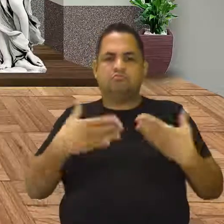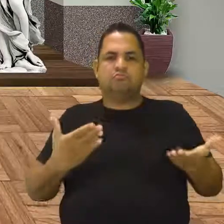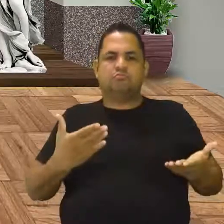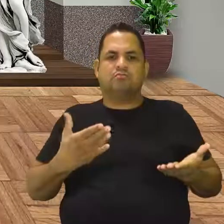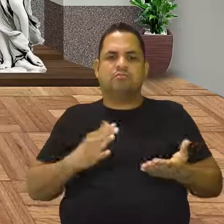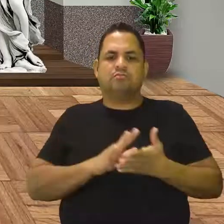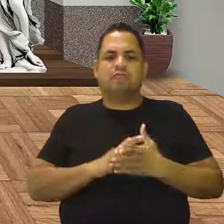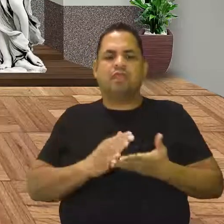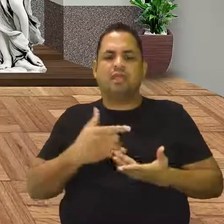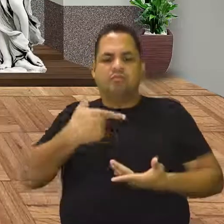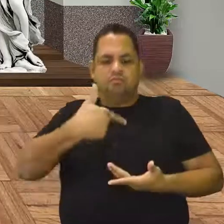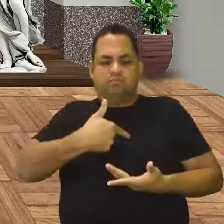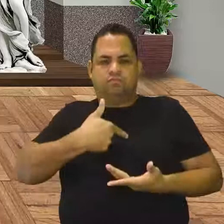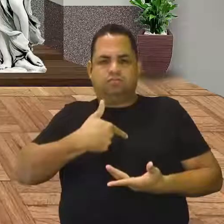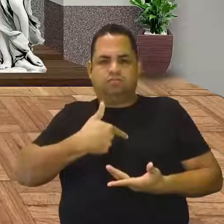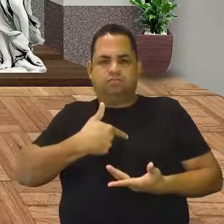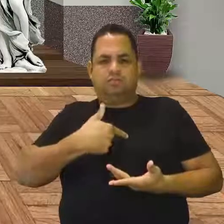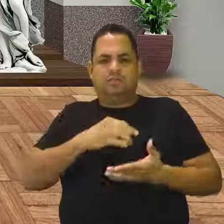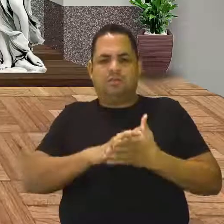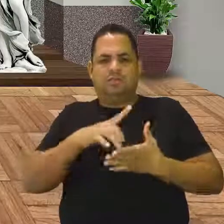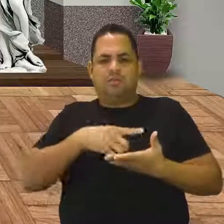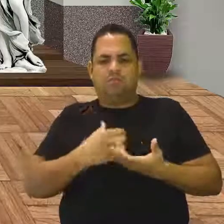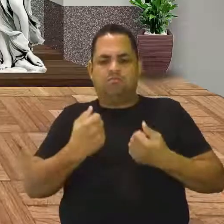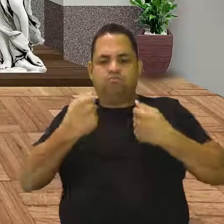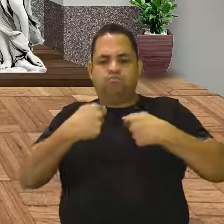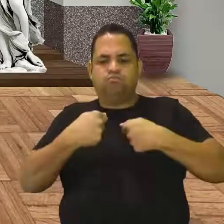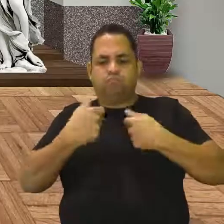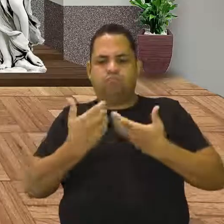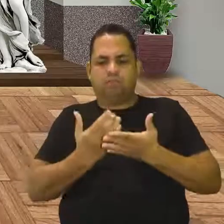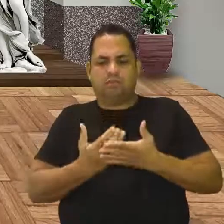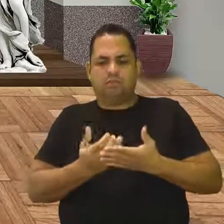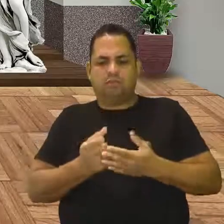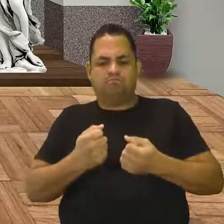Tanto é que Getúlio Vargas vai ter um poder centralizado.